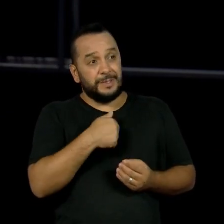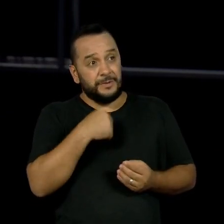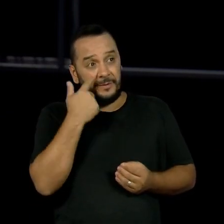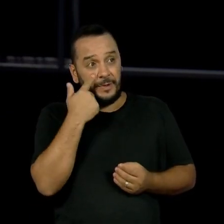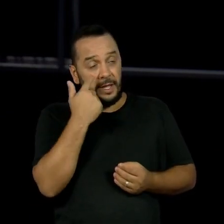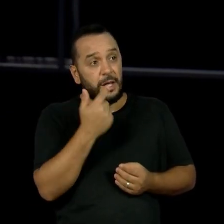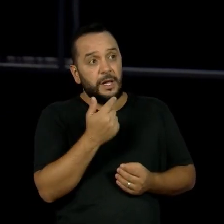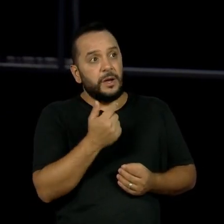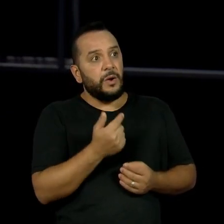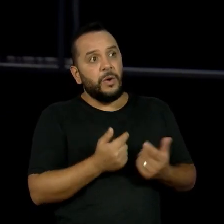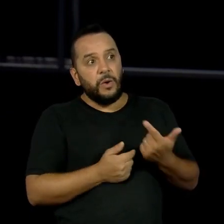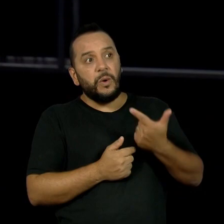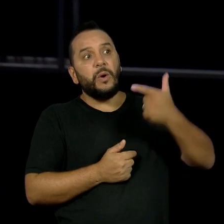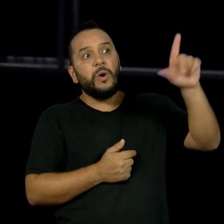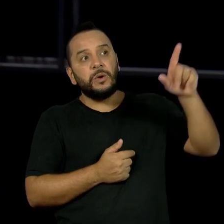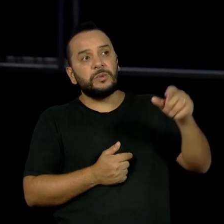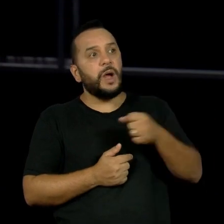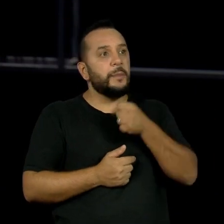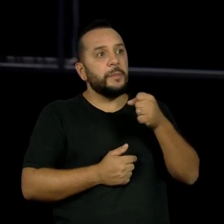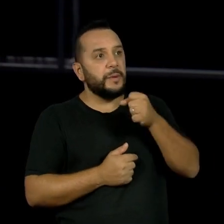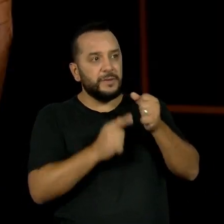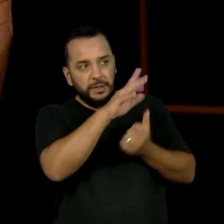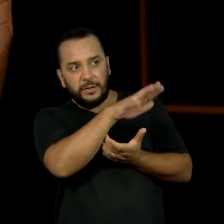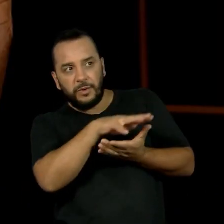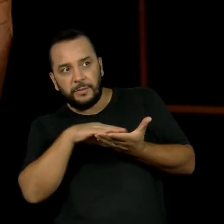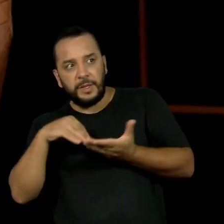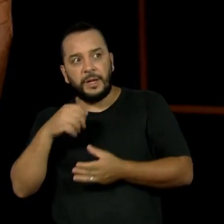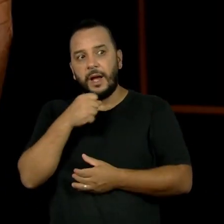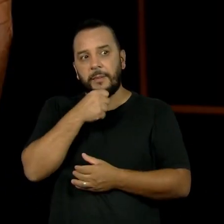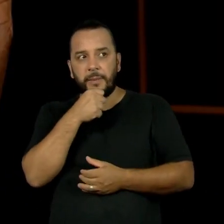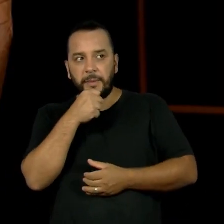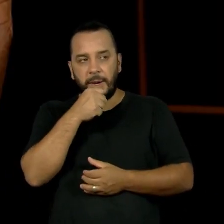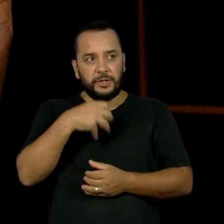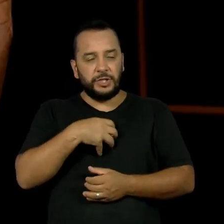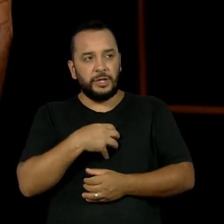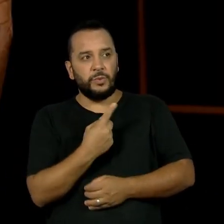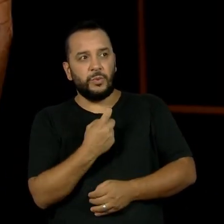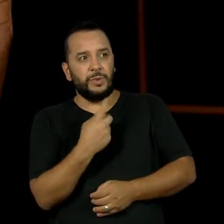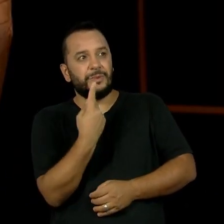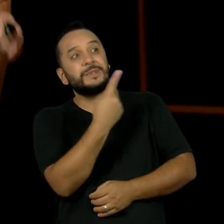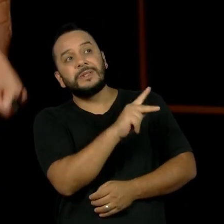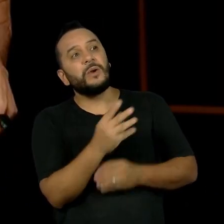tão icônicas do nosso cancioneiro popular? Né? Né?